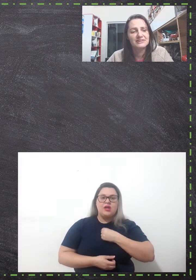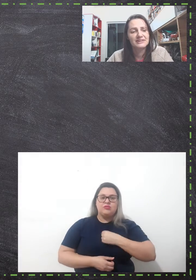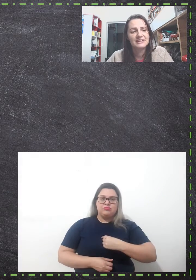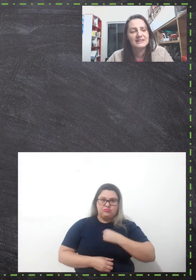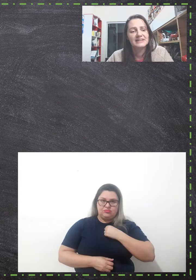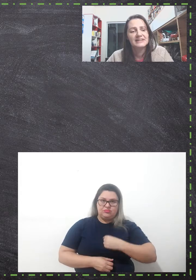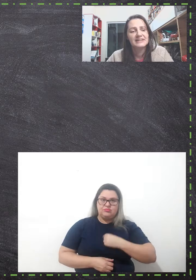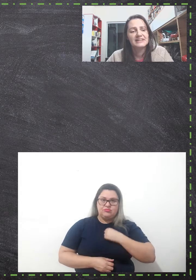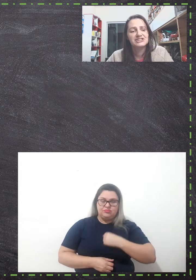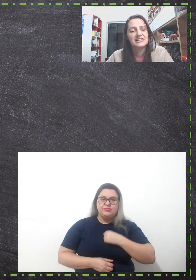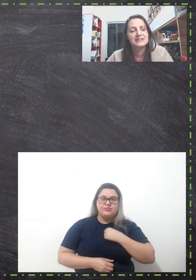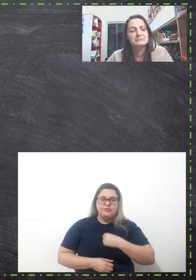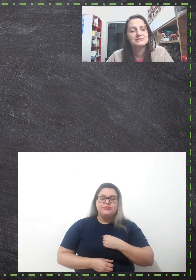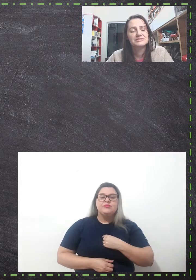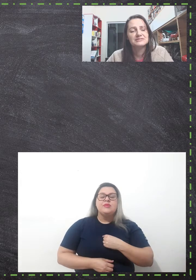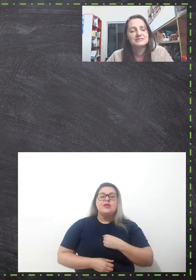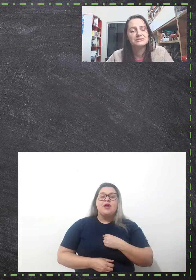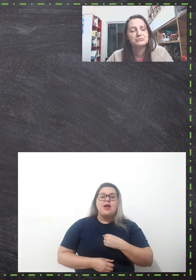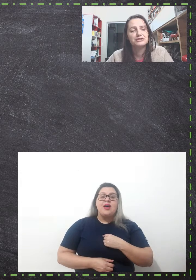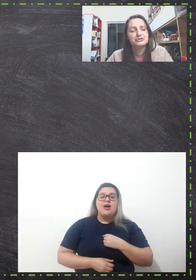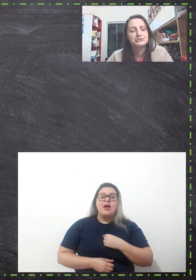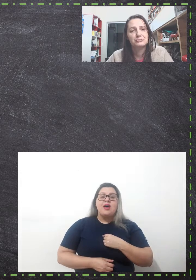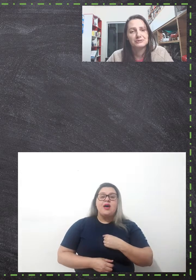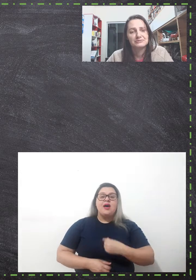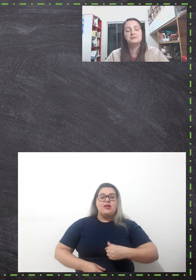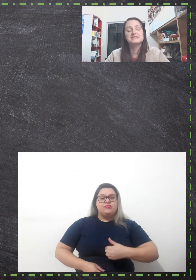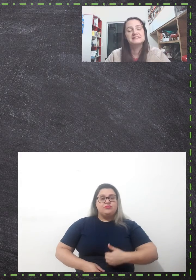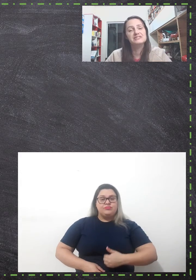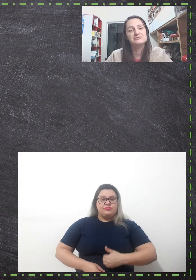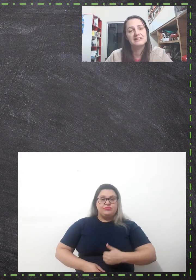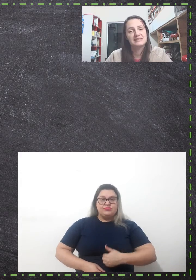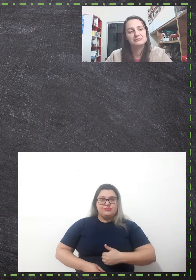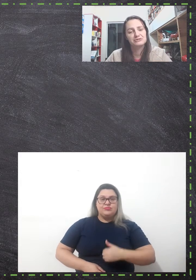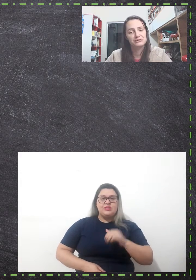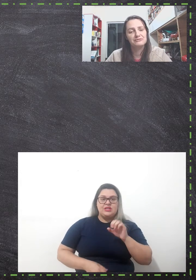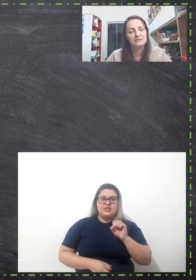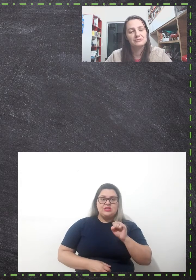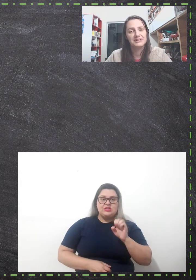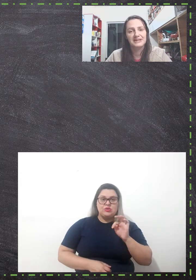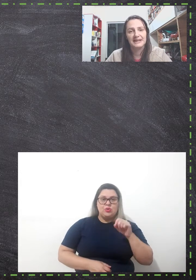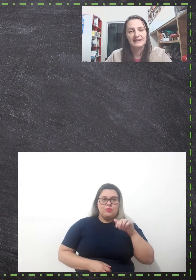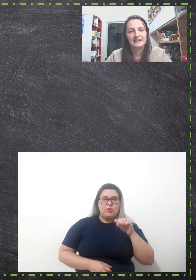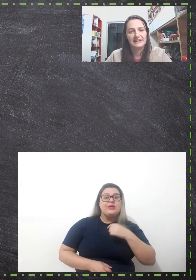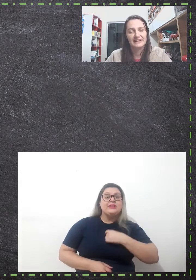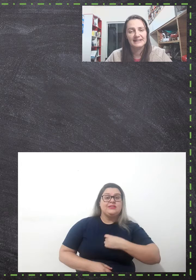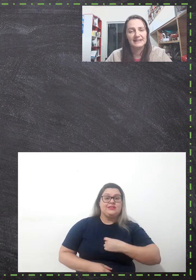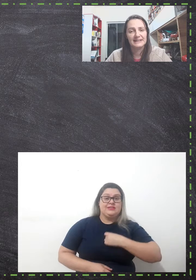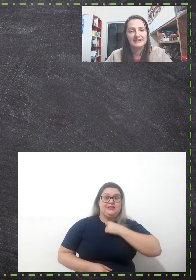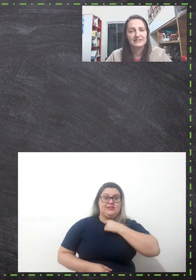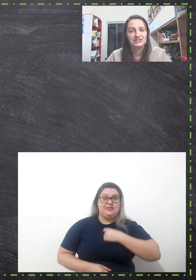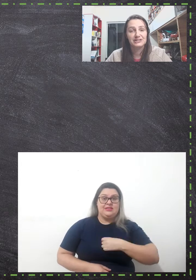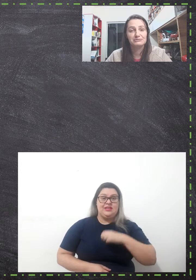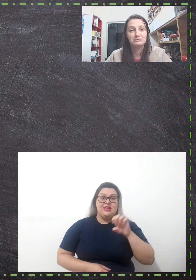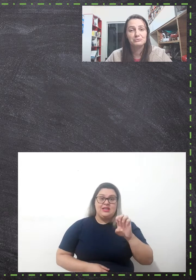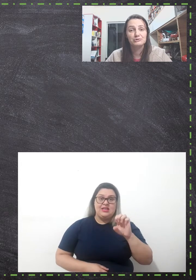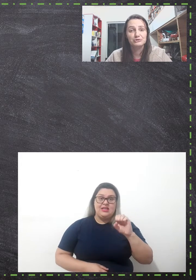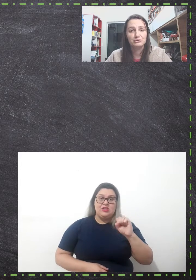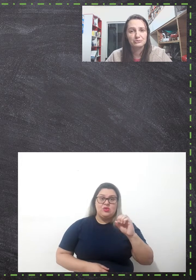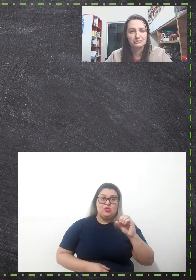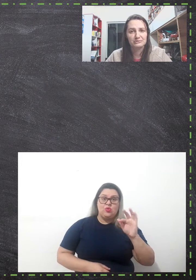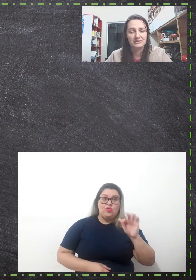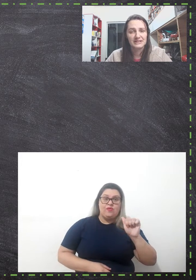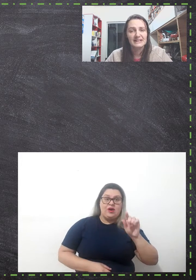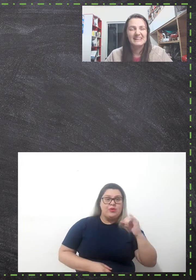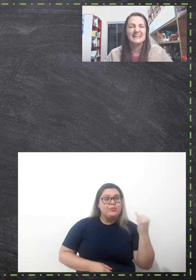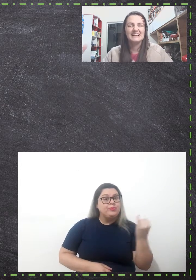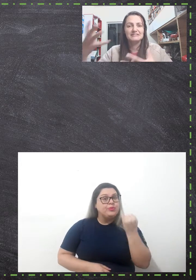esôfago e chegamos no estômago. Importante falar do esôfago que ele é cheio de